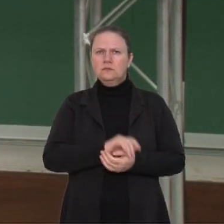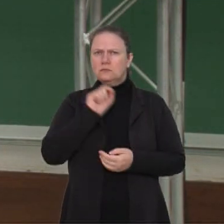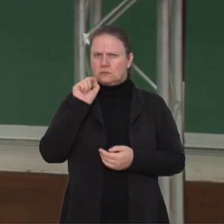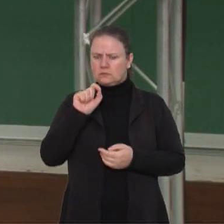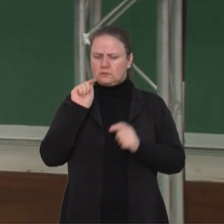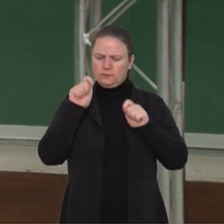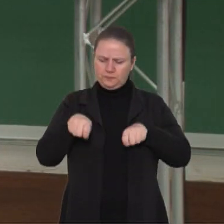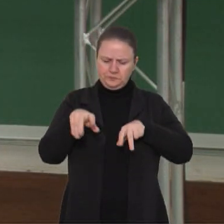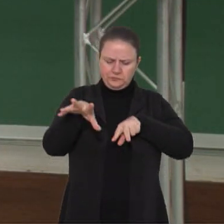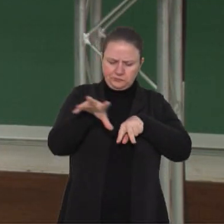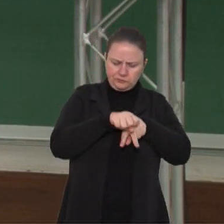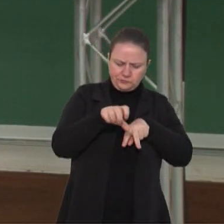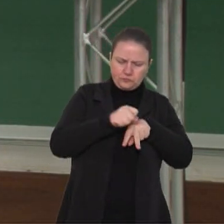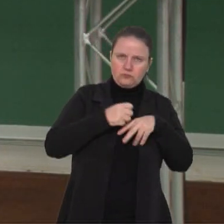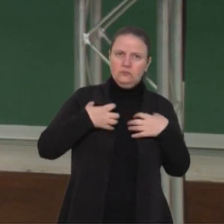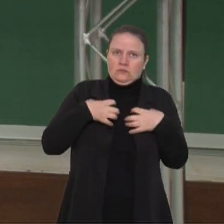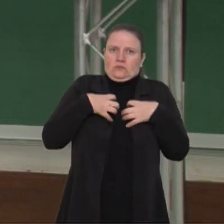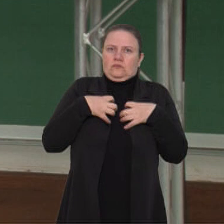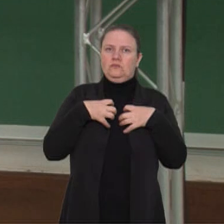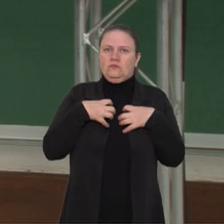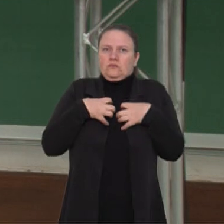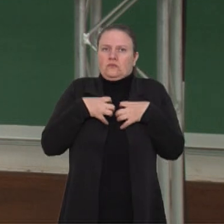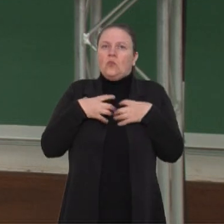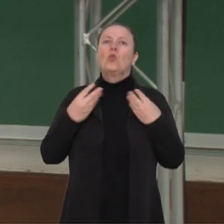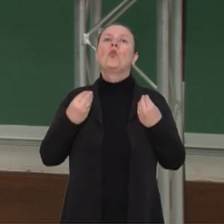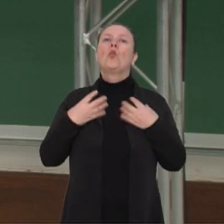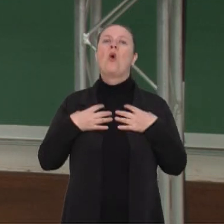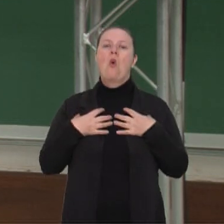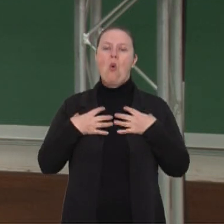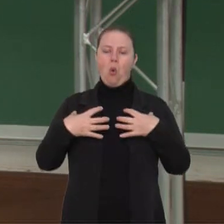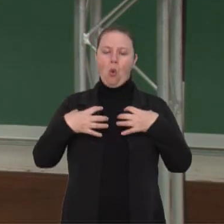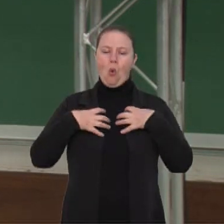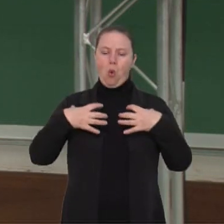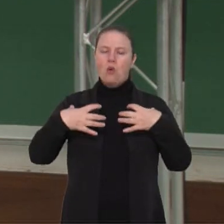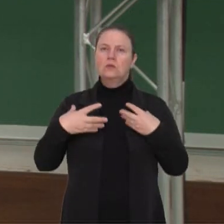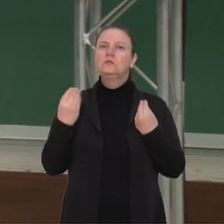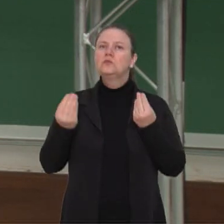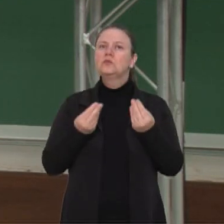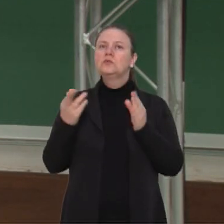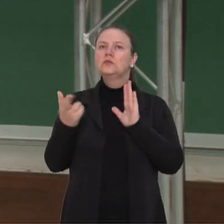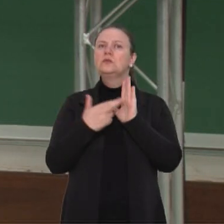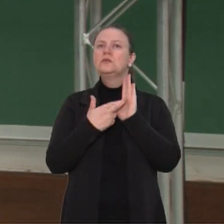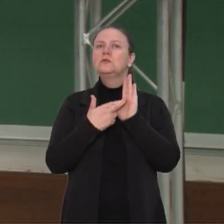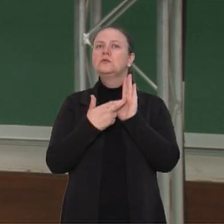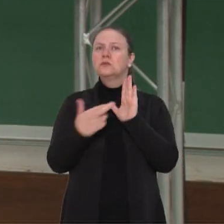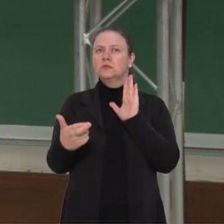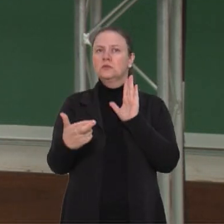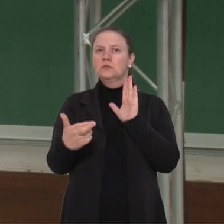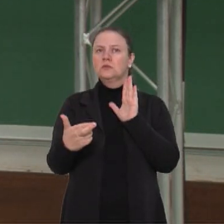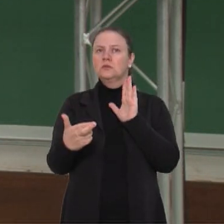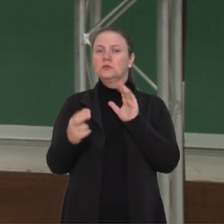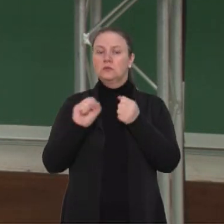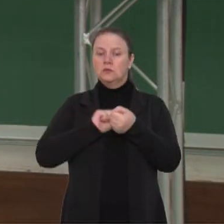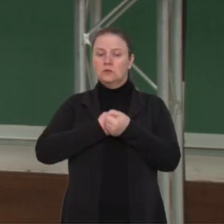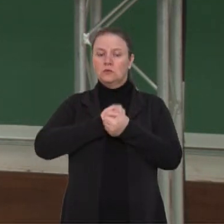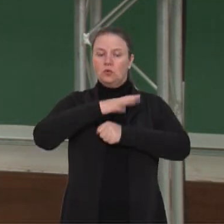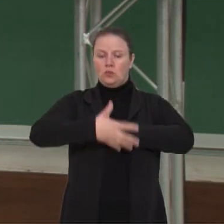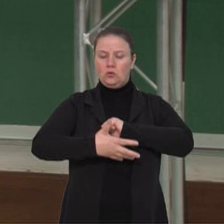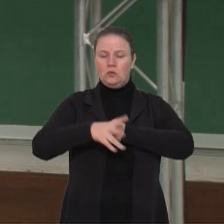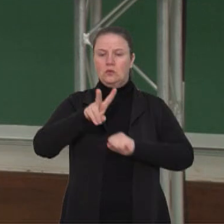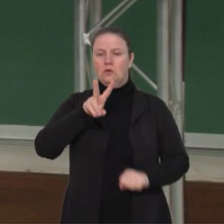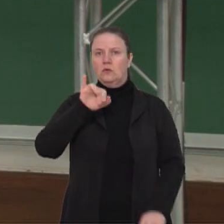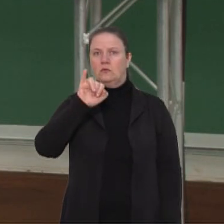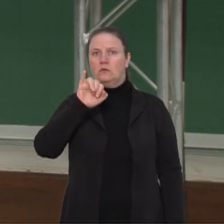causar infecções respiratórias? E aí, vocês vão ter a resposta, os vírus.